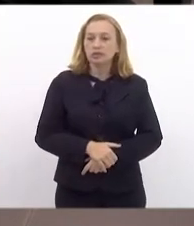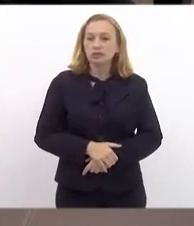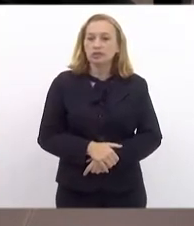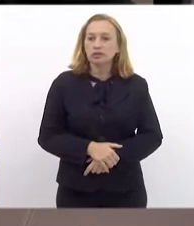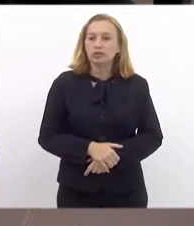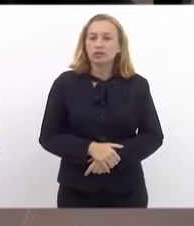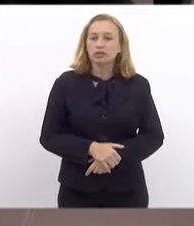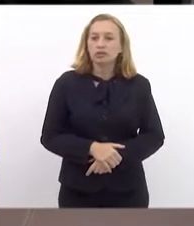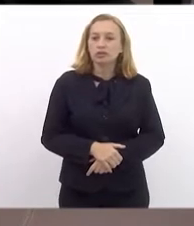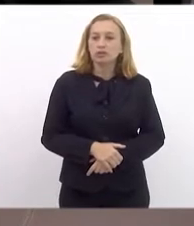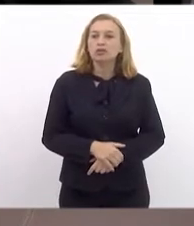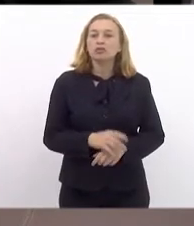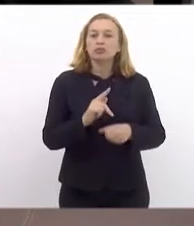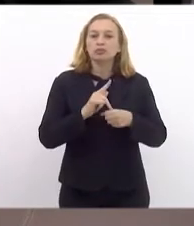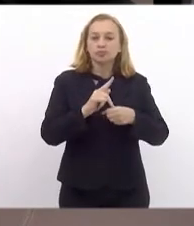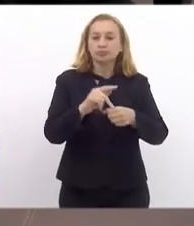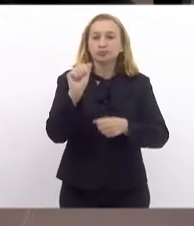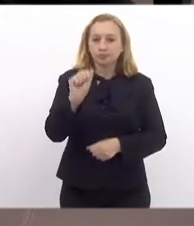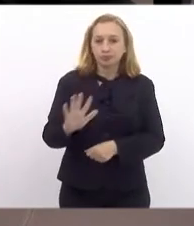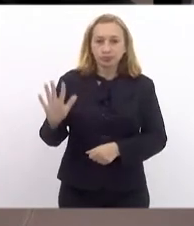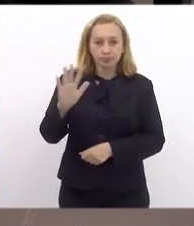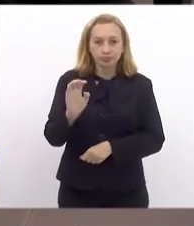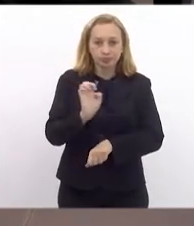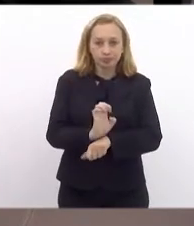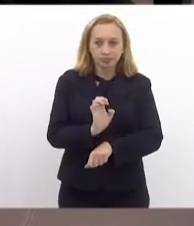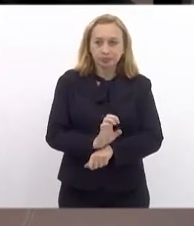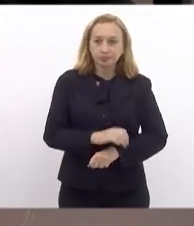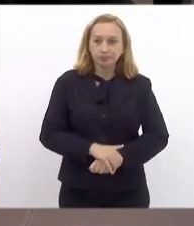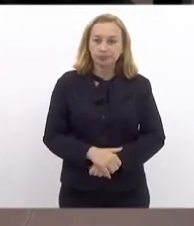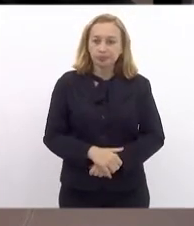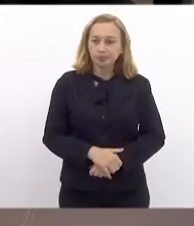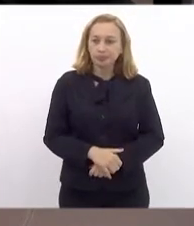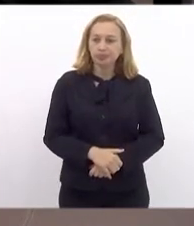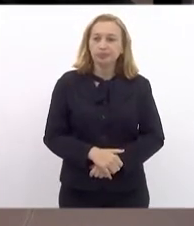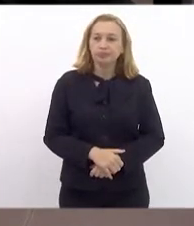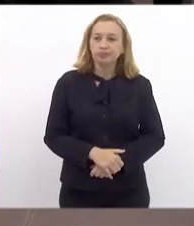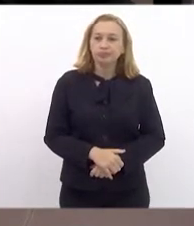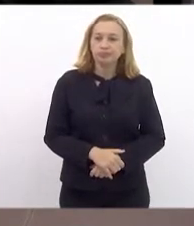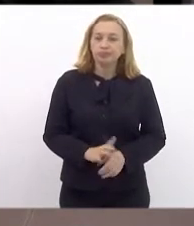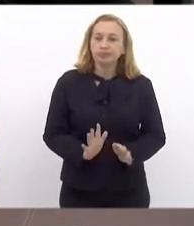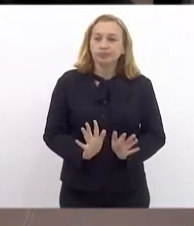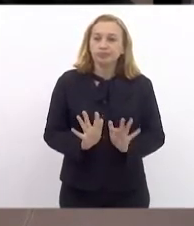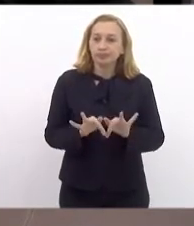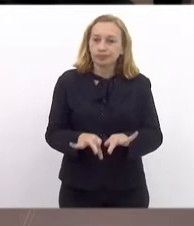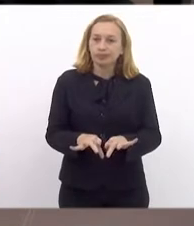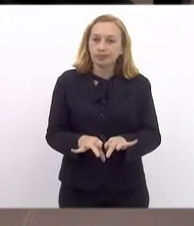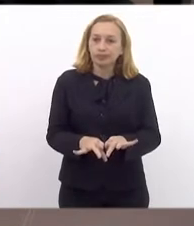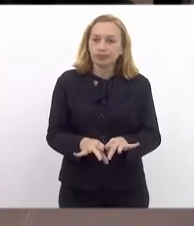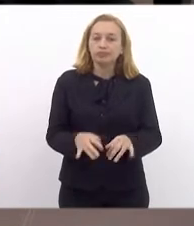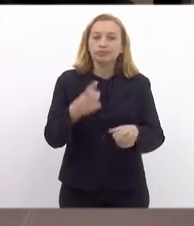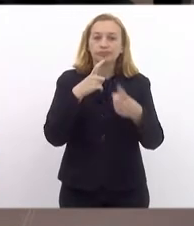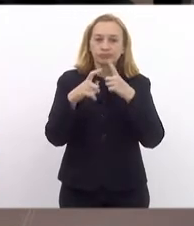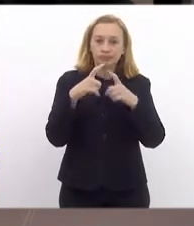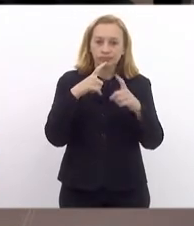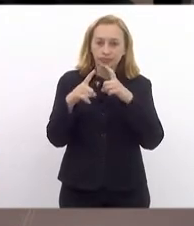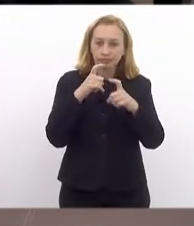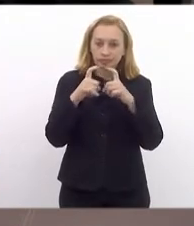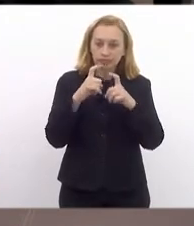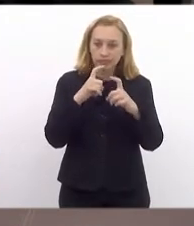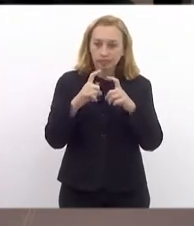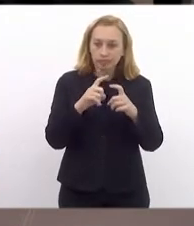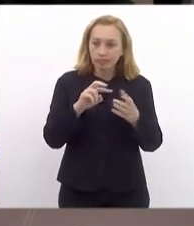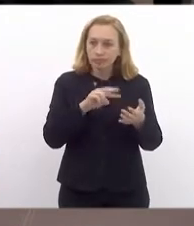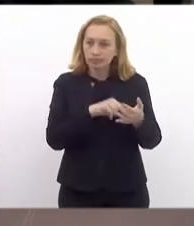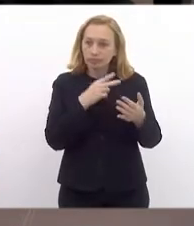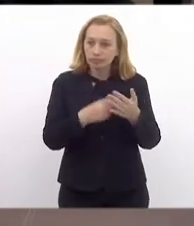normativo pela Procuradoria Geral do Estado para dar fim a uma discussão de